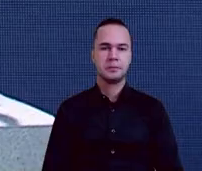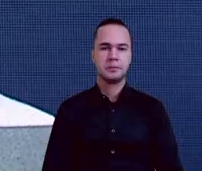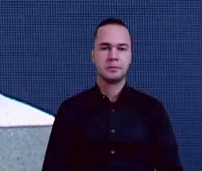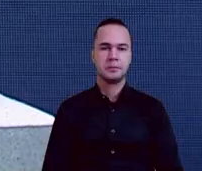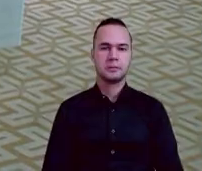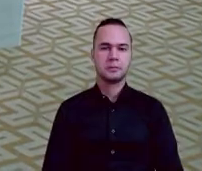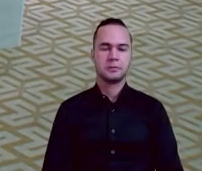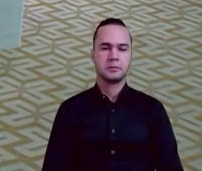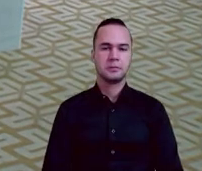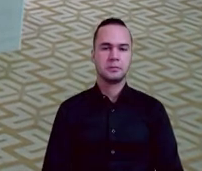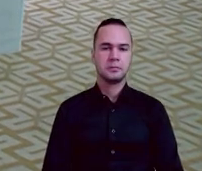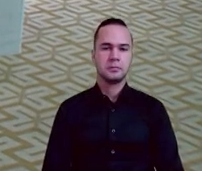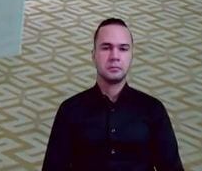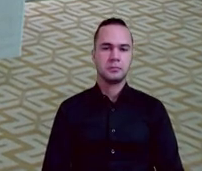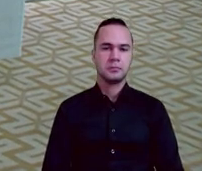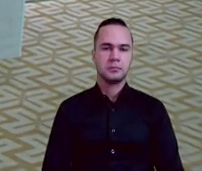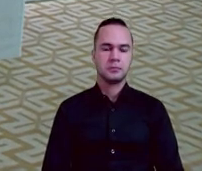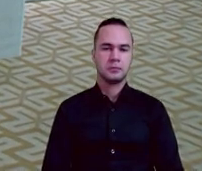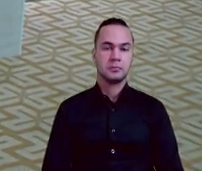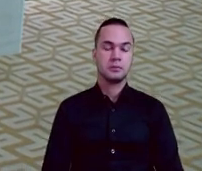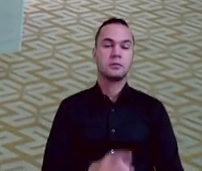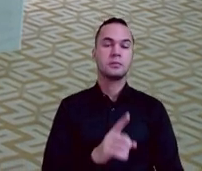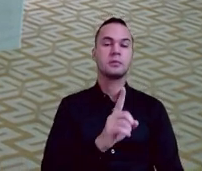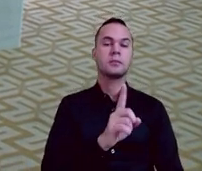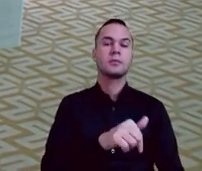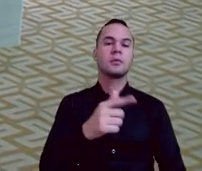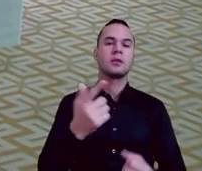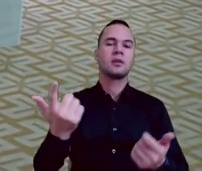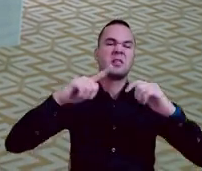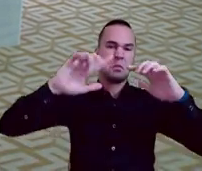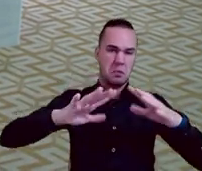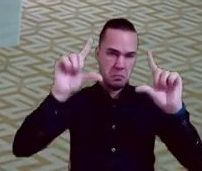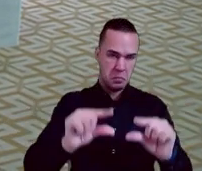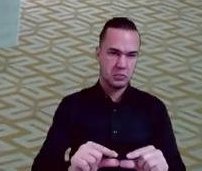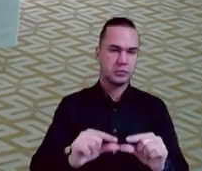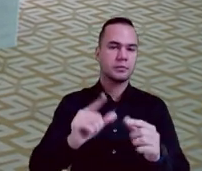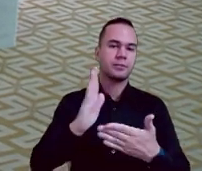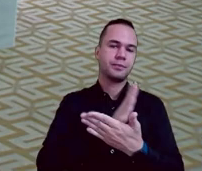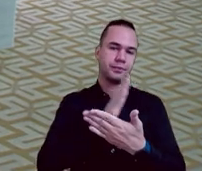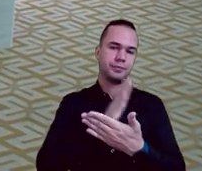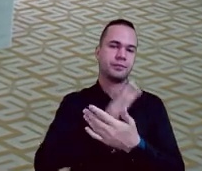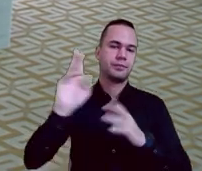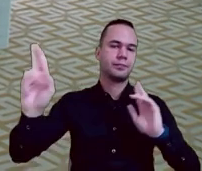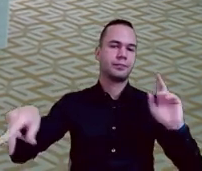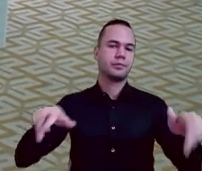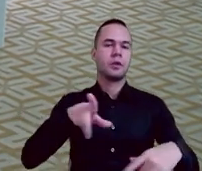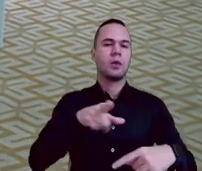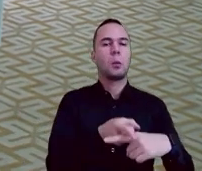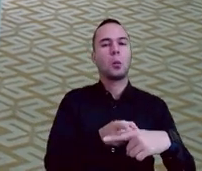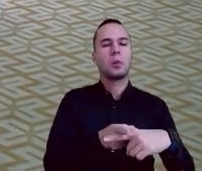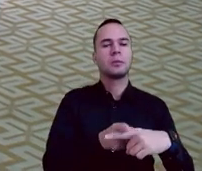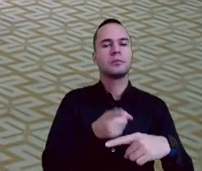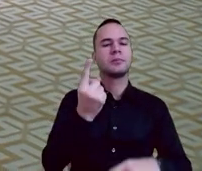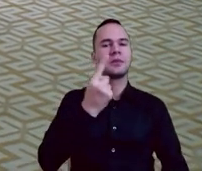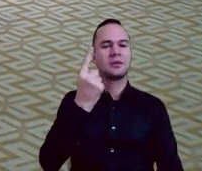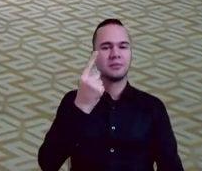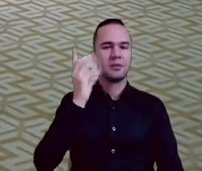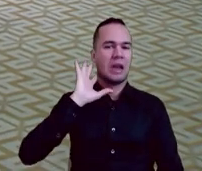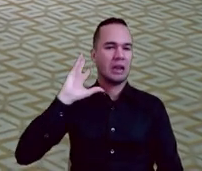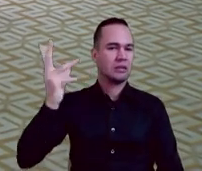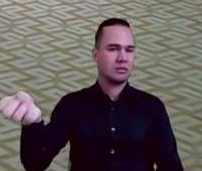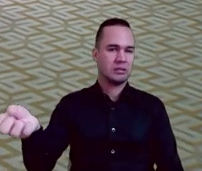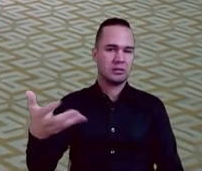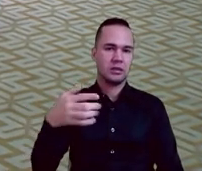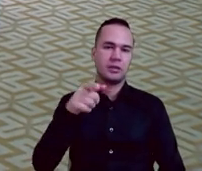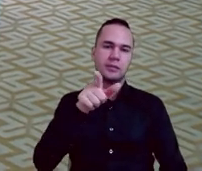essa recessão acho que acho que tem algumas diferenças porque ela primeiro aconteceu uma coisa completamente nova que foi a